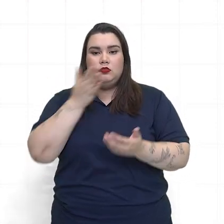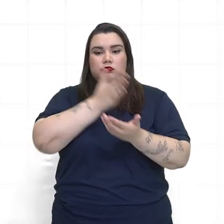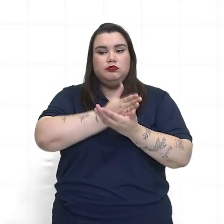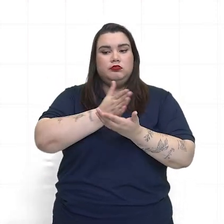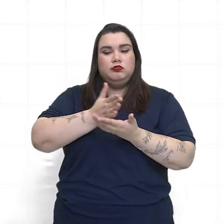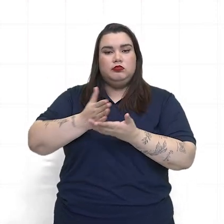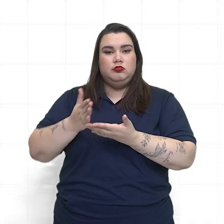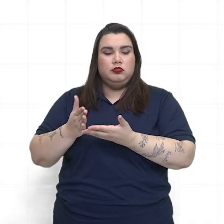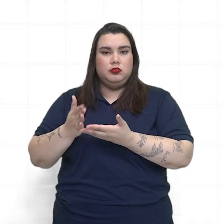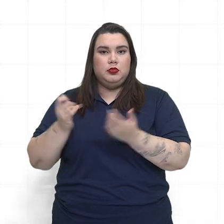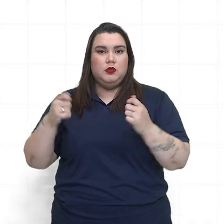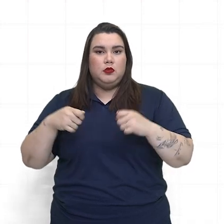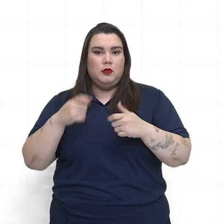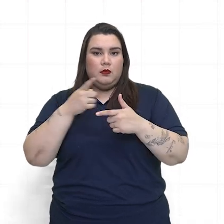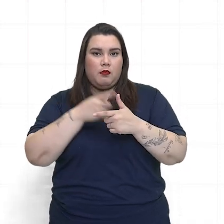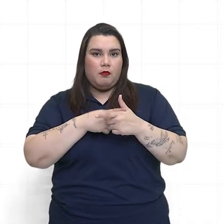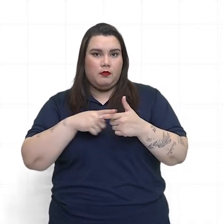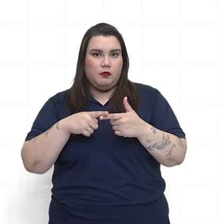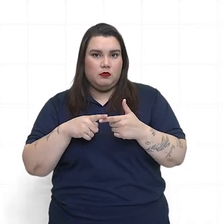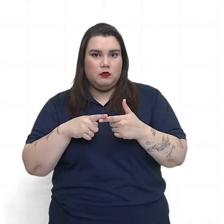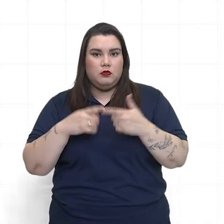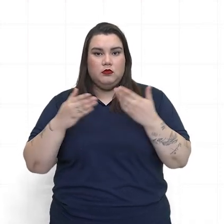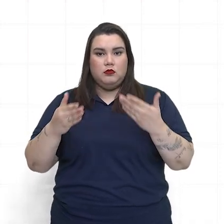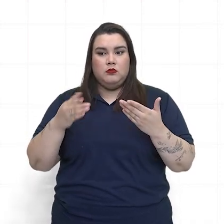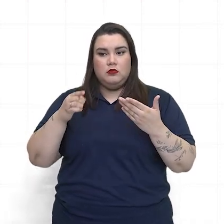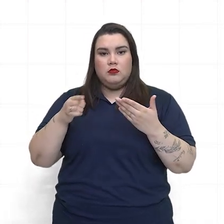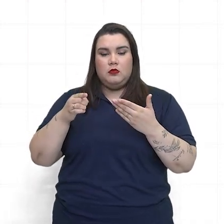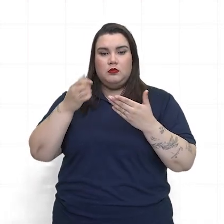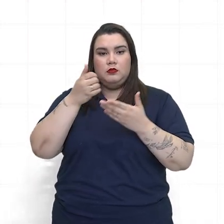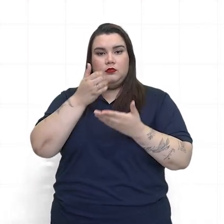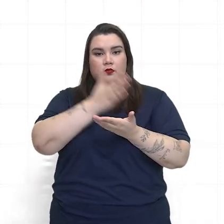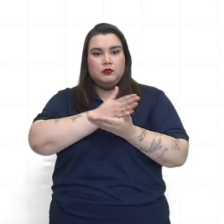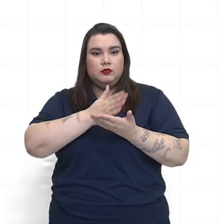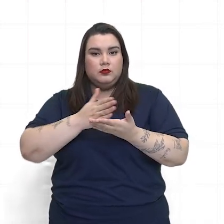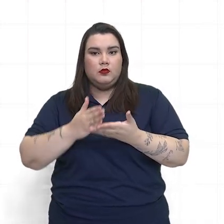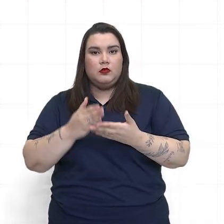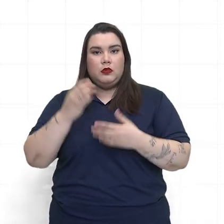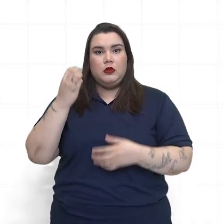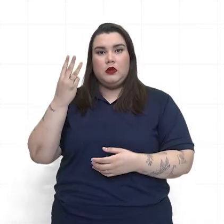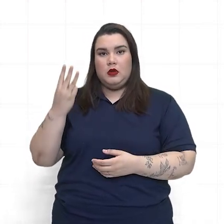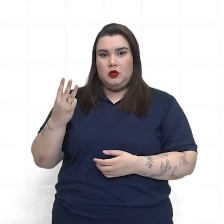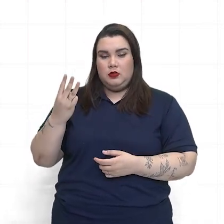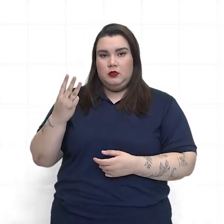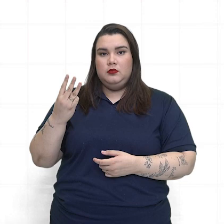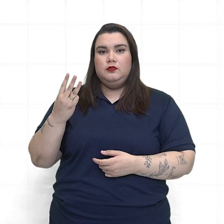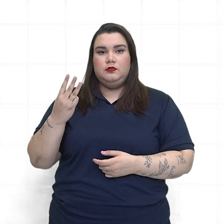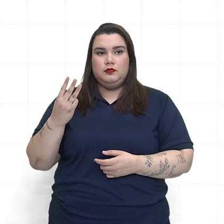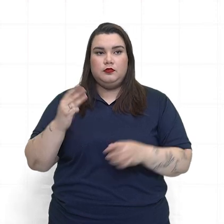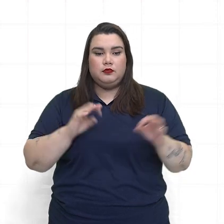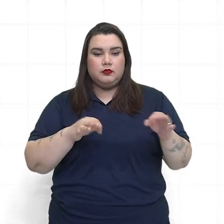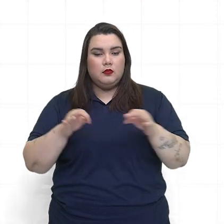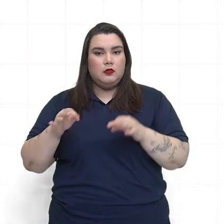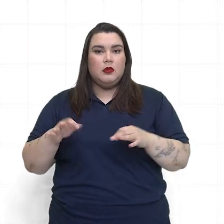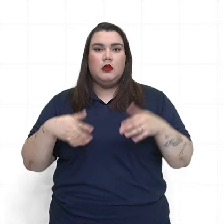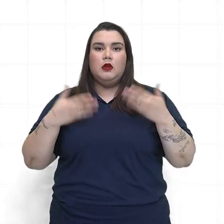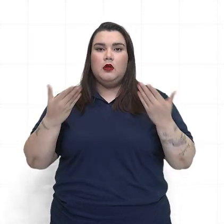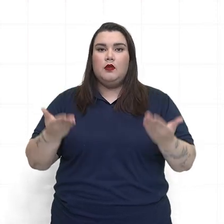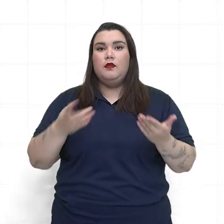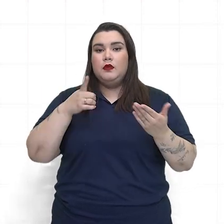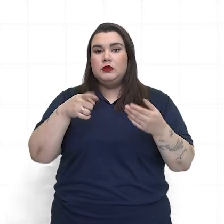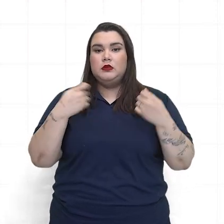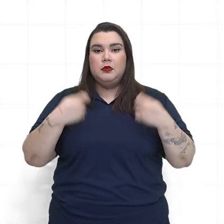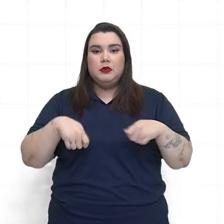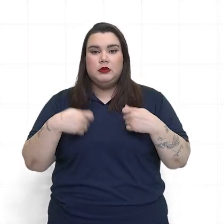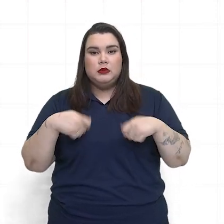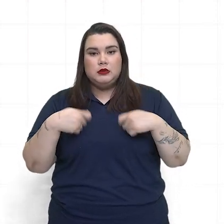vai ser dividido. Então, esse todo aí, ele foi dividido em 3 partes. Então, é isso que você